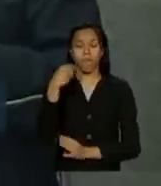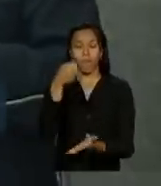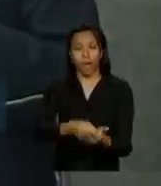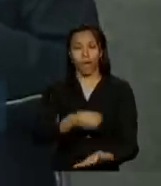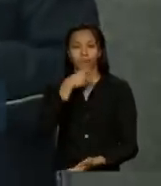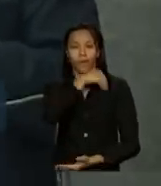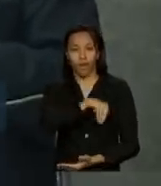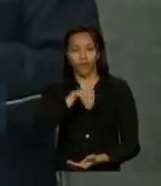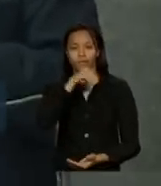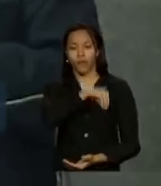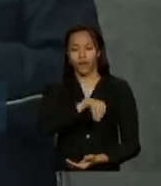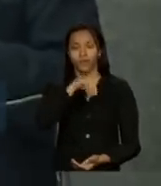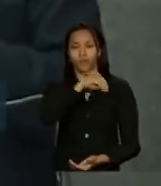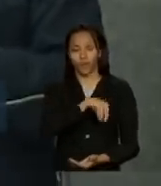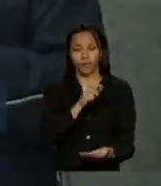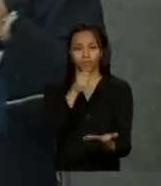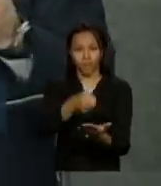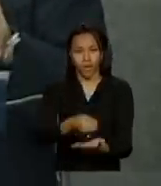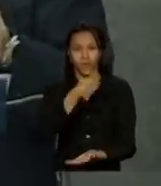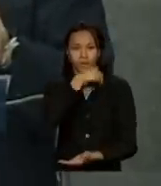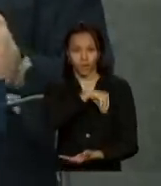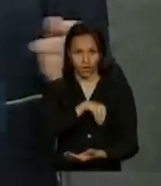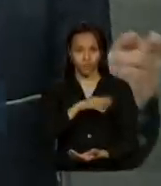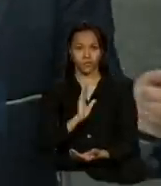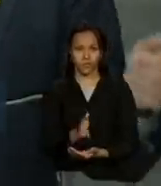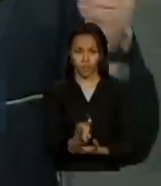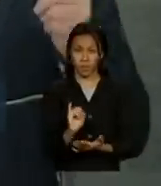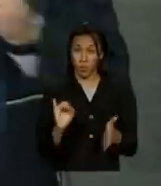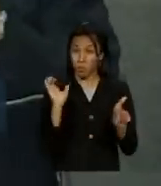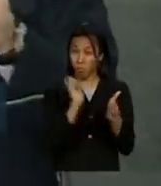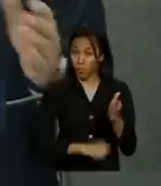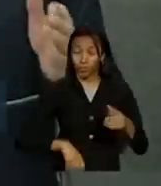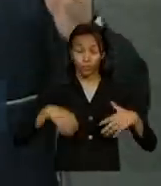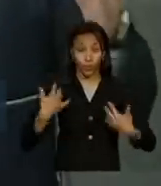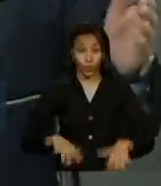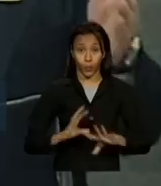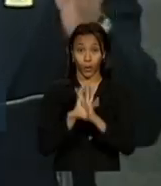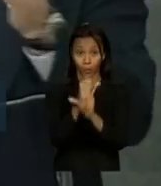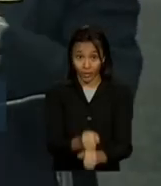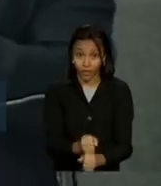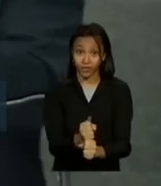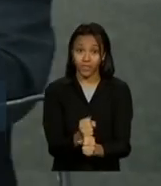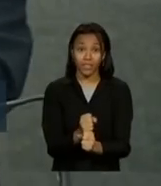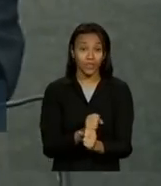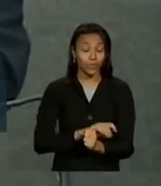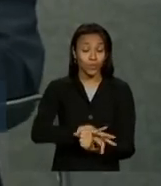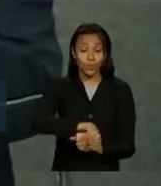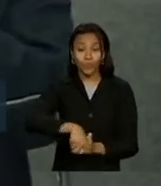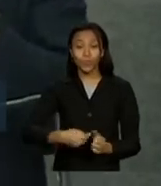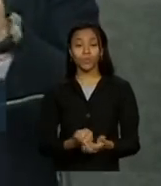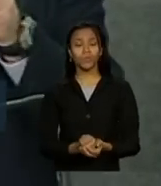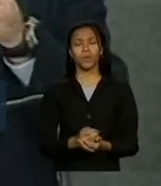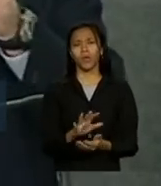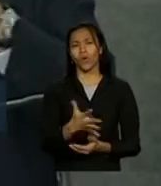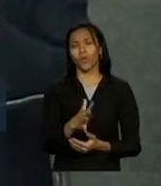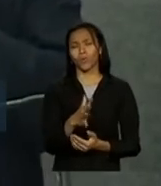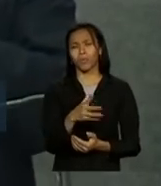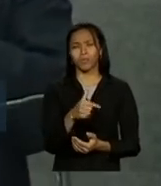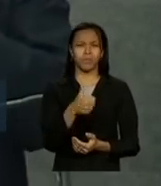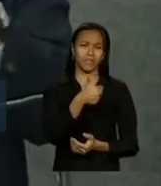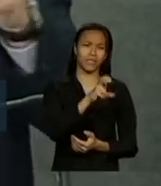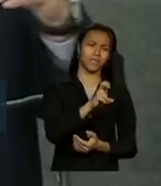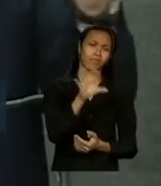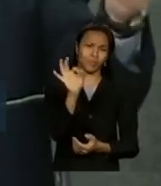Tá certo eu tenho 30% de Carga Tributária em cima deles são impostos cumulativos essa soma de impostos eu calculo que é o número de